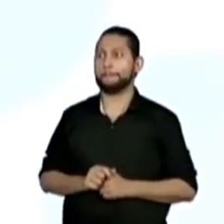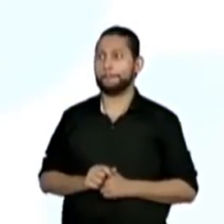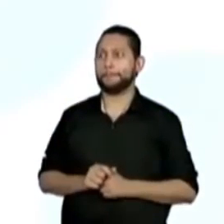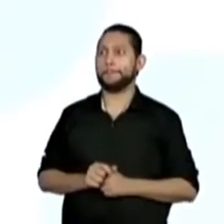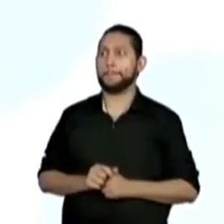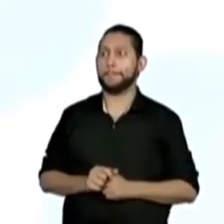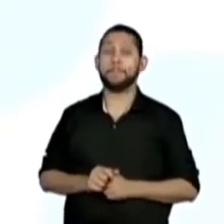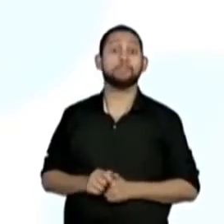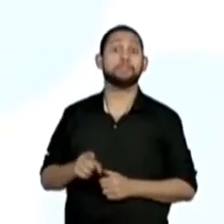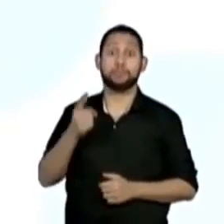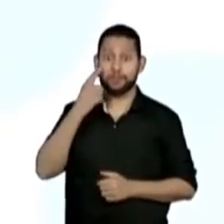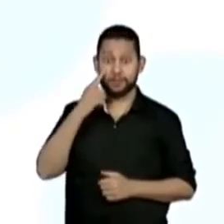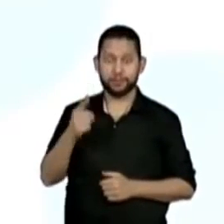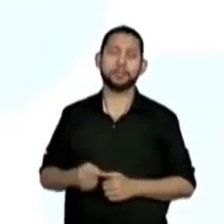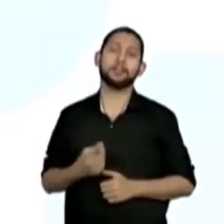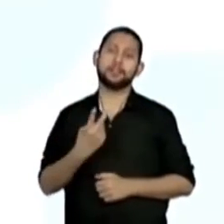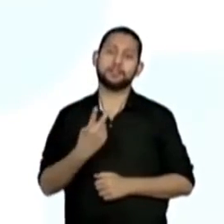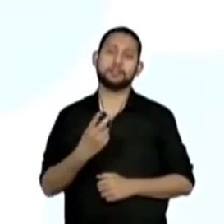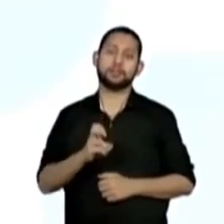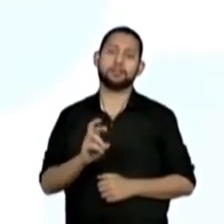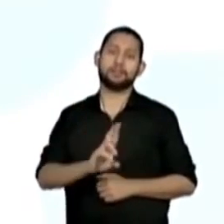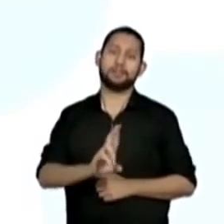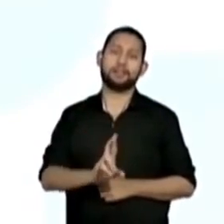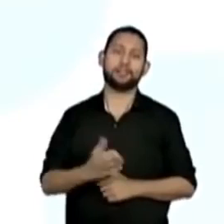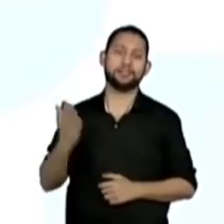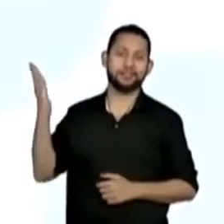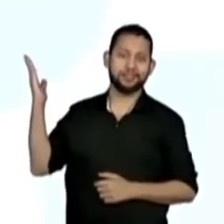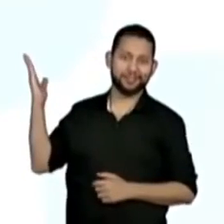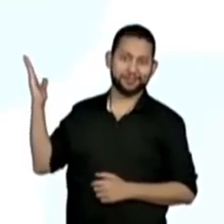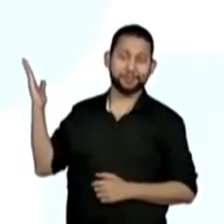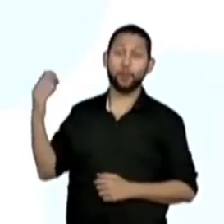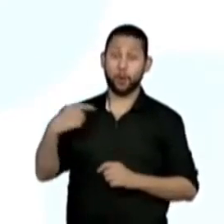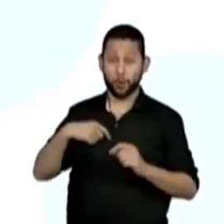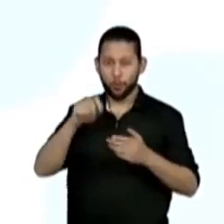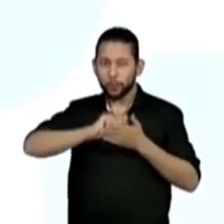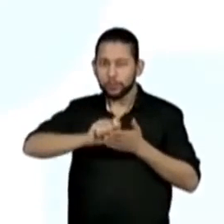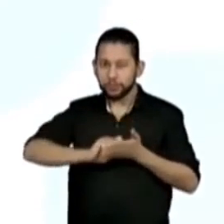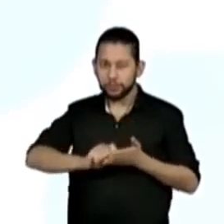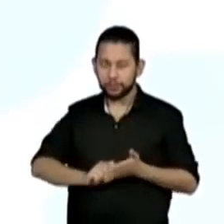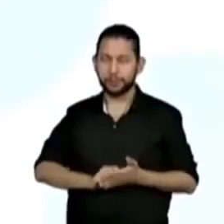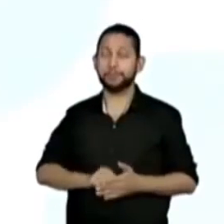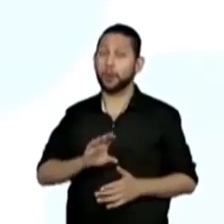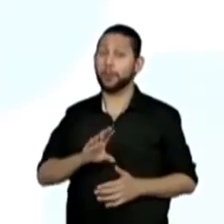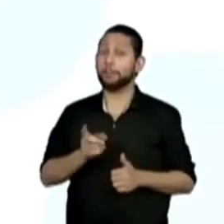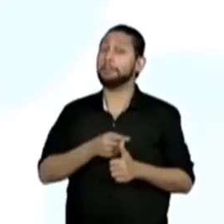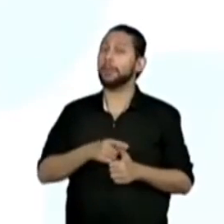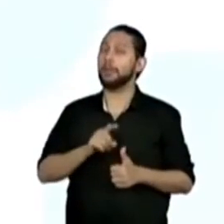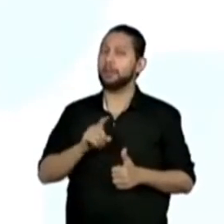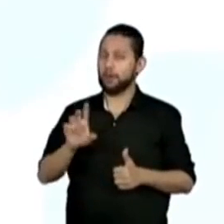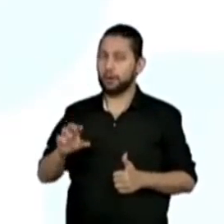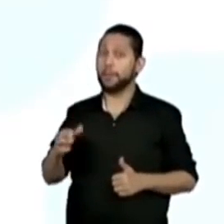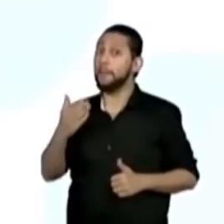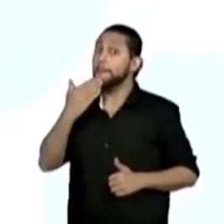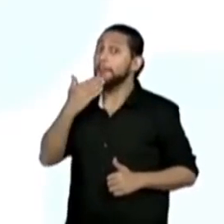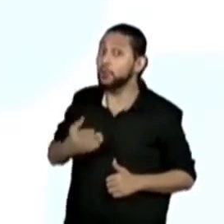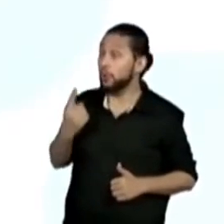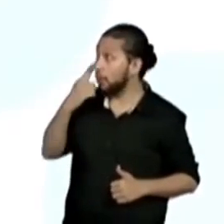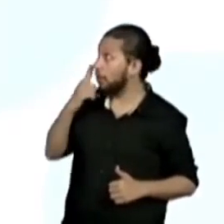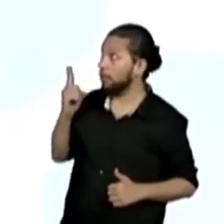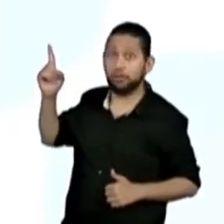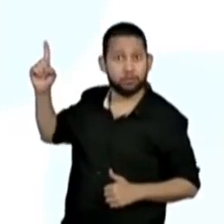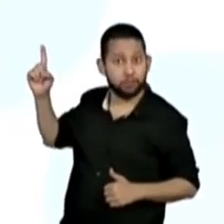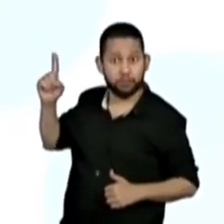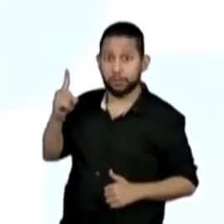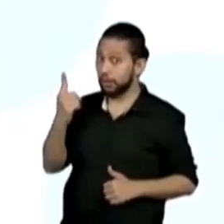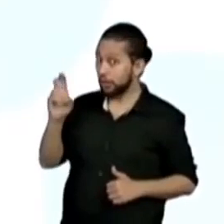10 vou ter R 25 então eu vou aplicar Primeiro 10% vamos combinar então